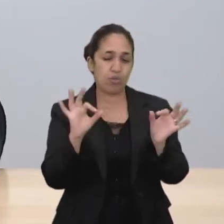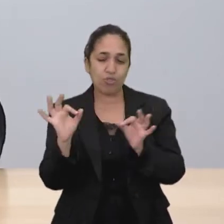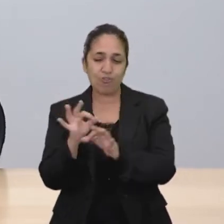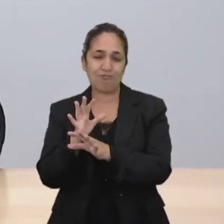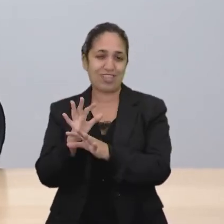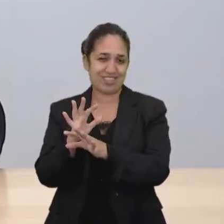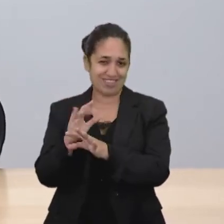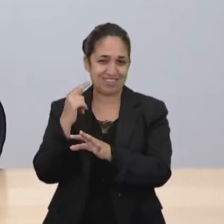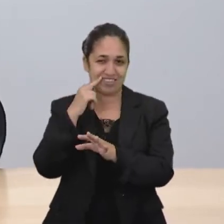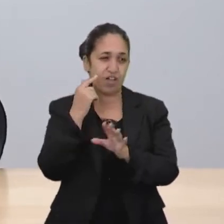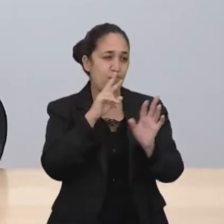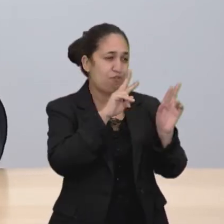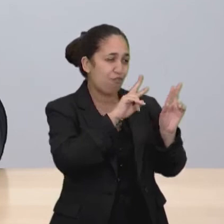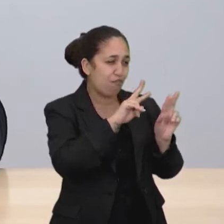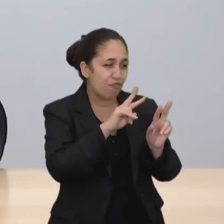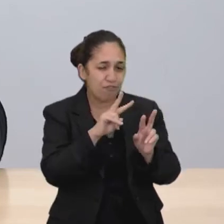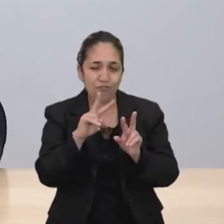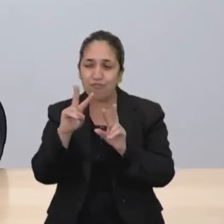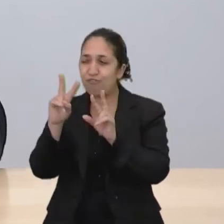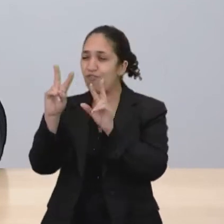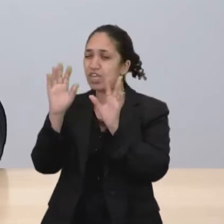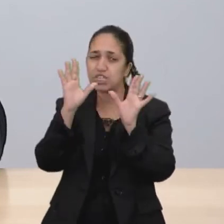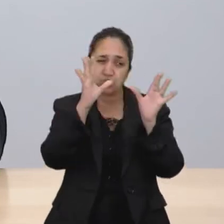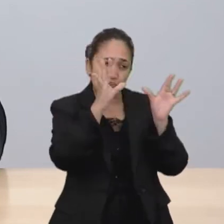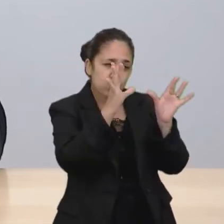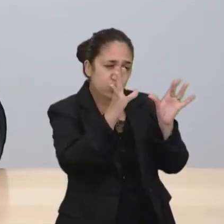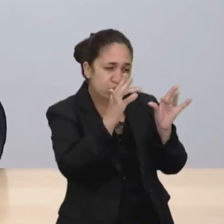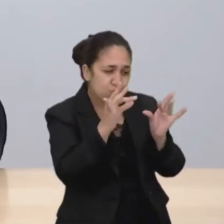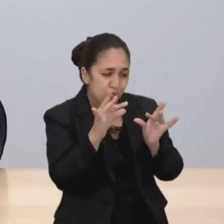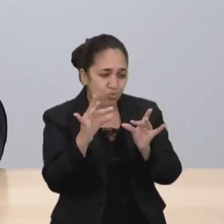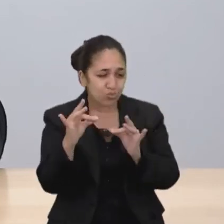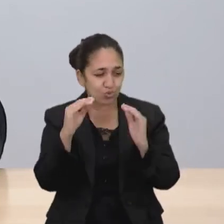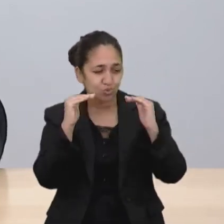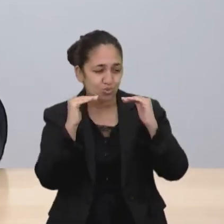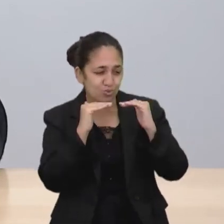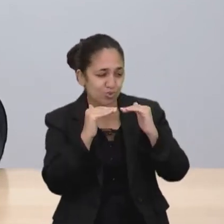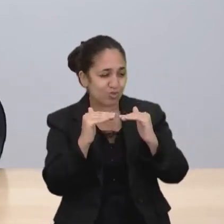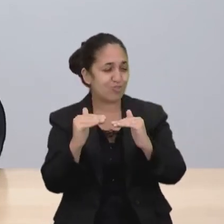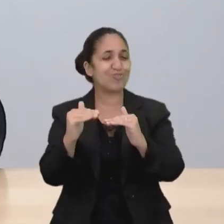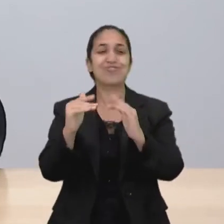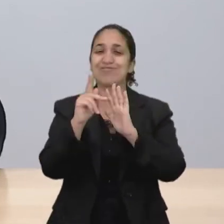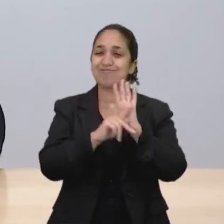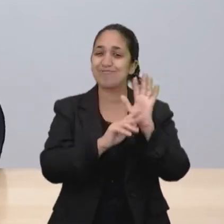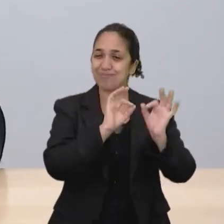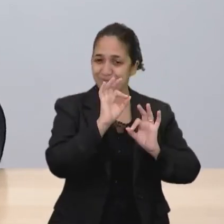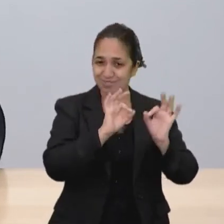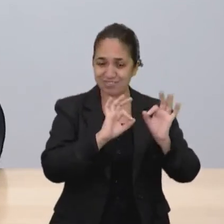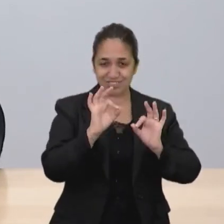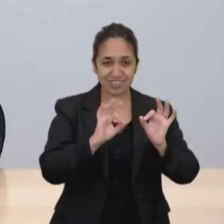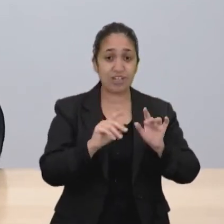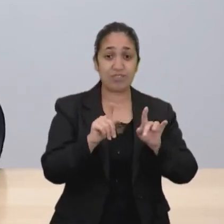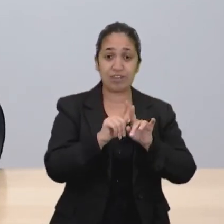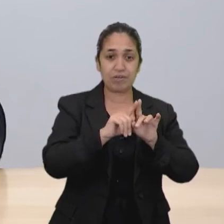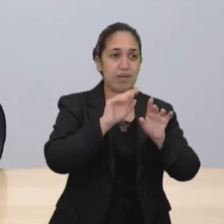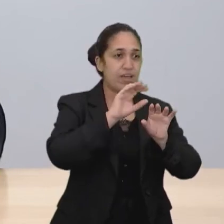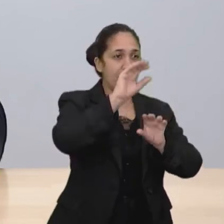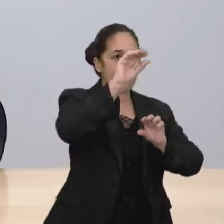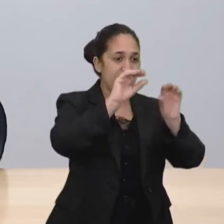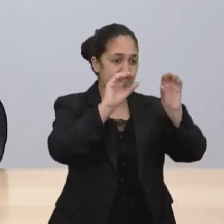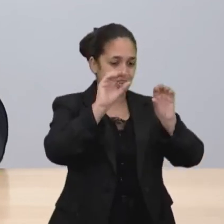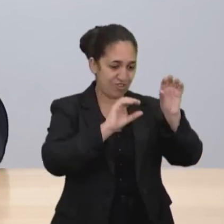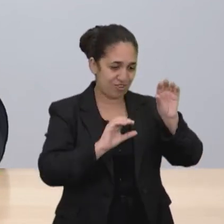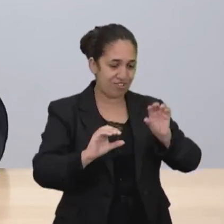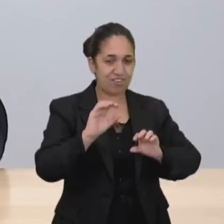verificar todo o trabalho para poder deixar acertadinho esse projeto, e a diagramação, Quando a gente está falando